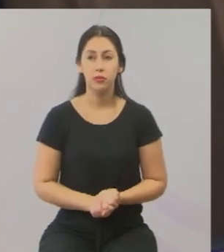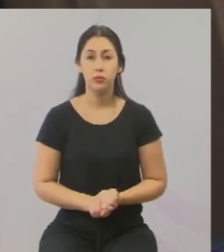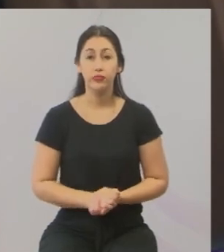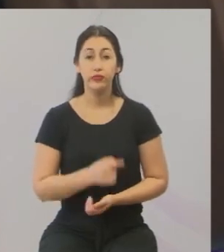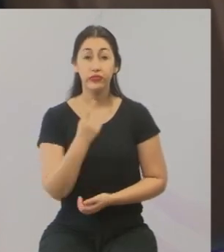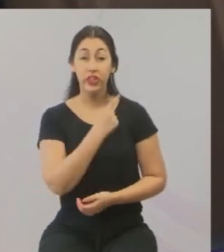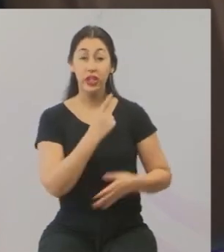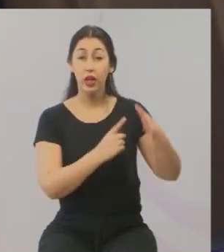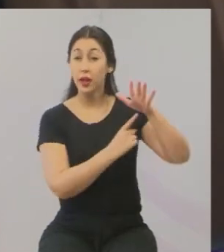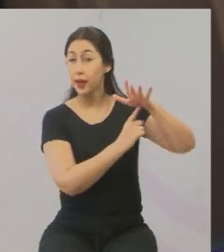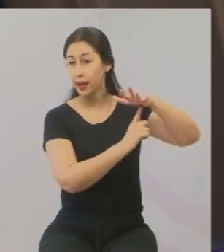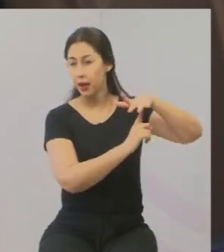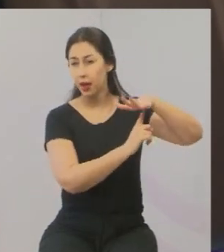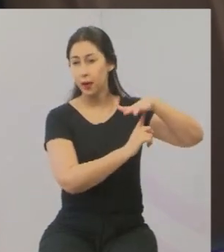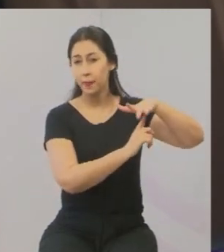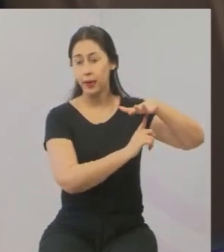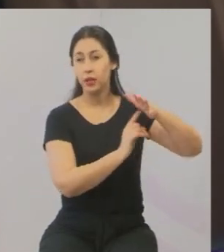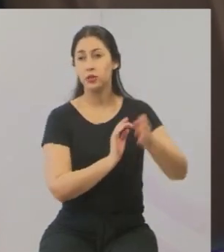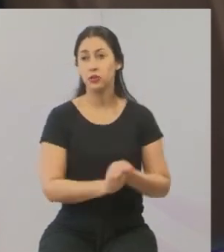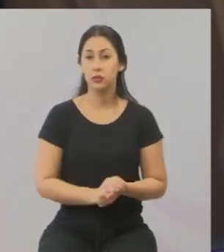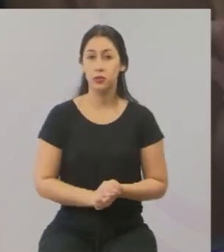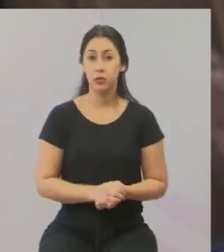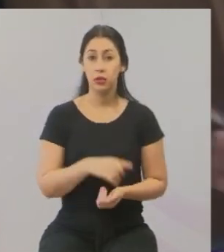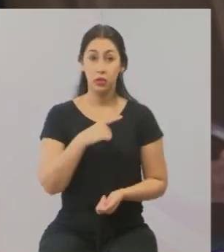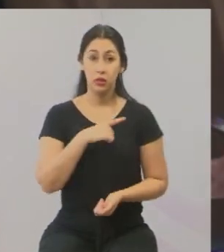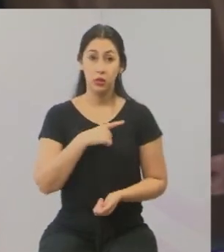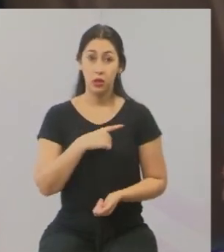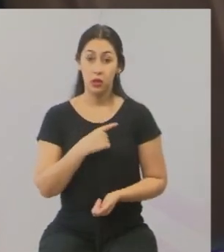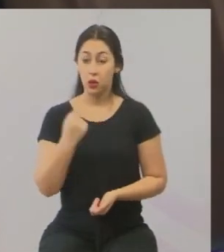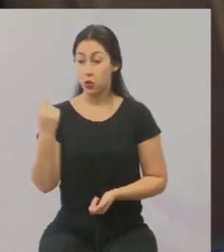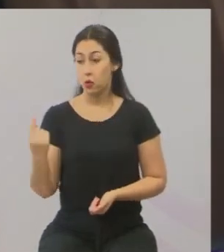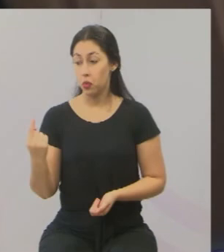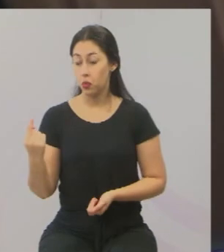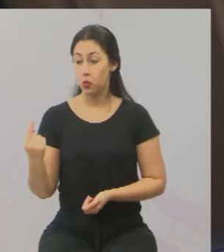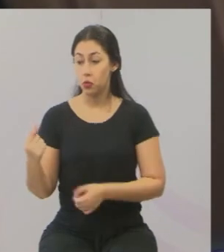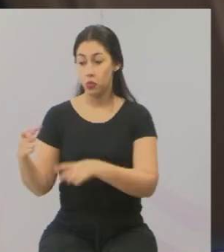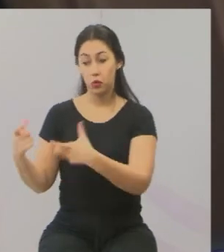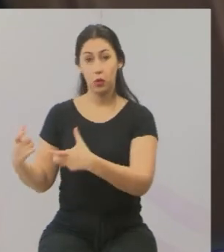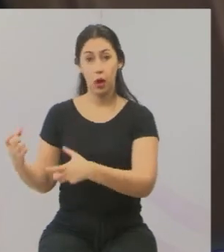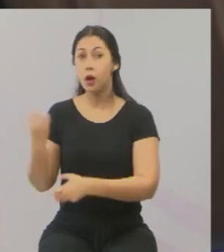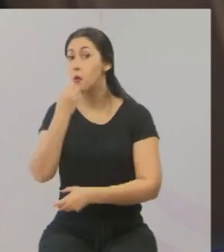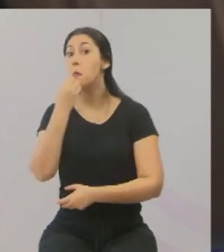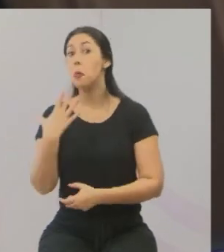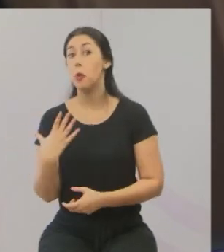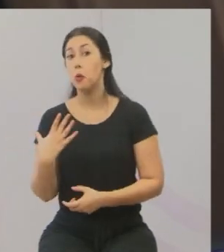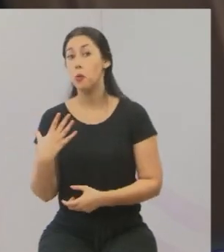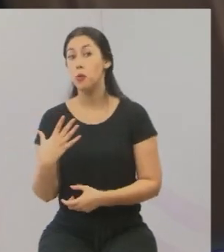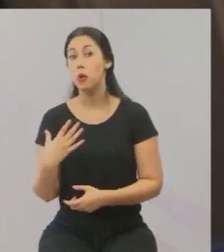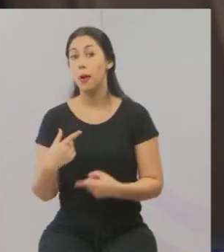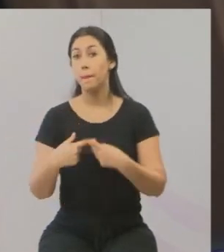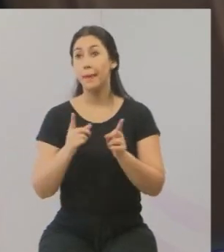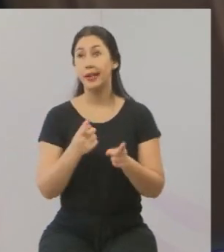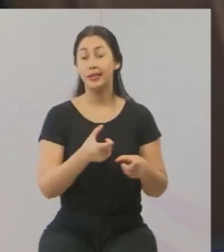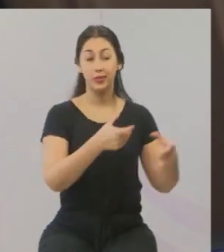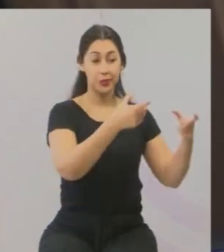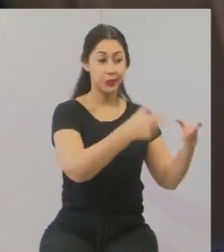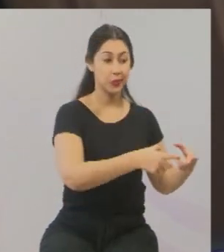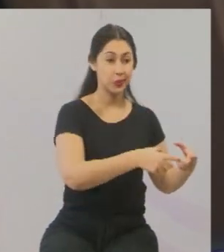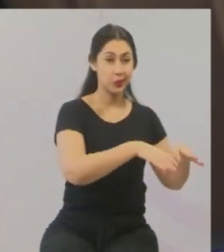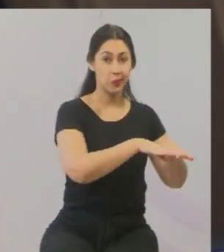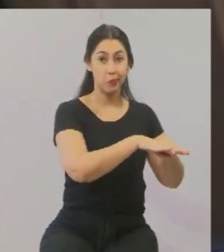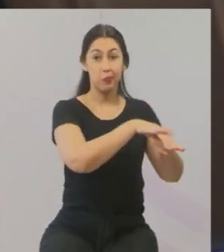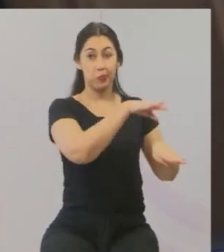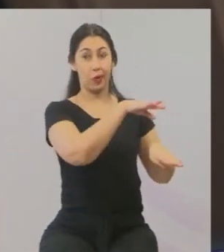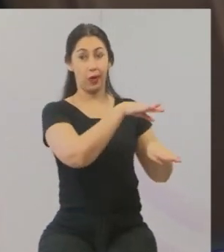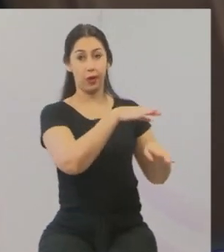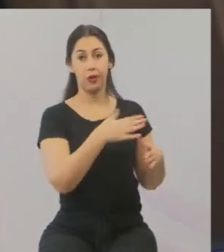na Praça do Educador, um lado dá acessibilidade para a calçada, do outro está alto. Parece que é pouco 5 centímetros, mas para